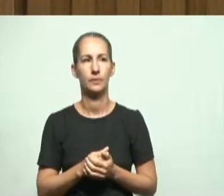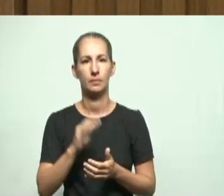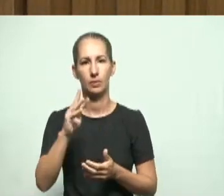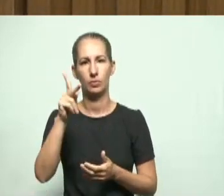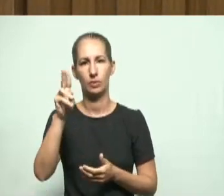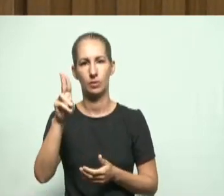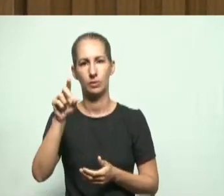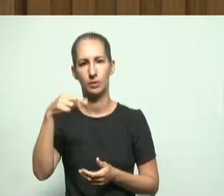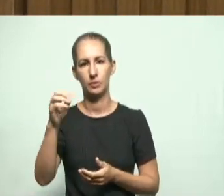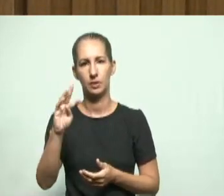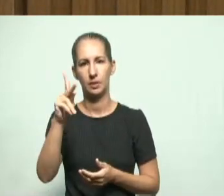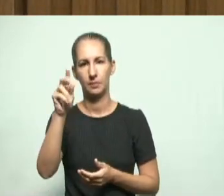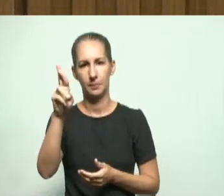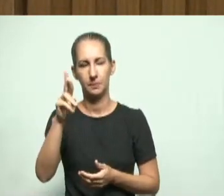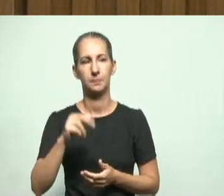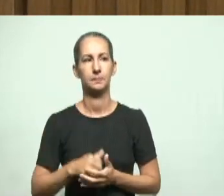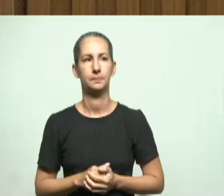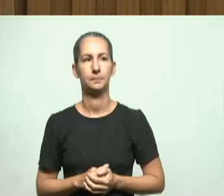Bacurau e depois Kleber.